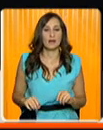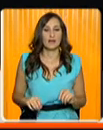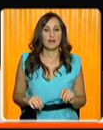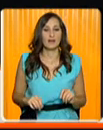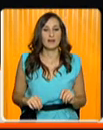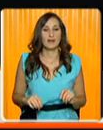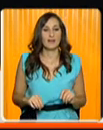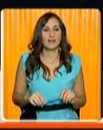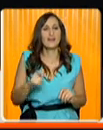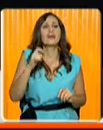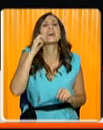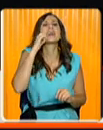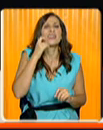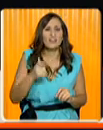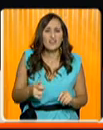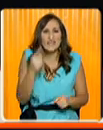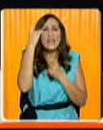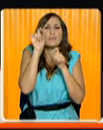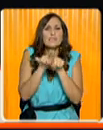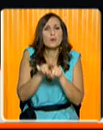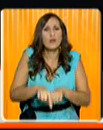Oh, meu Deus, isto lembra a quem?